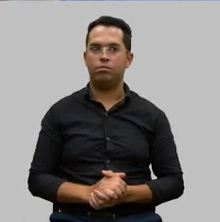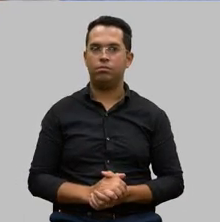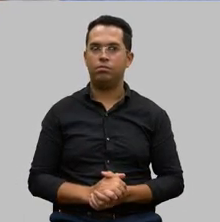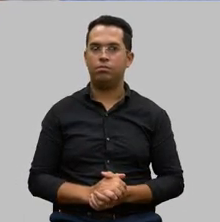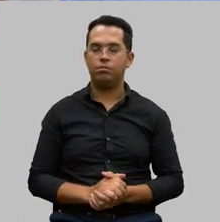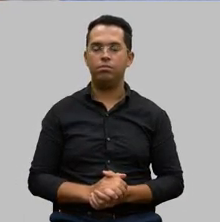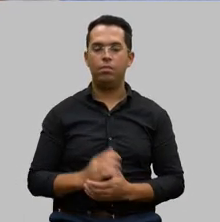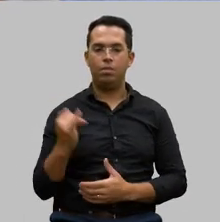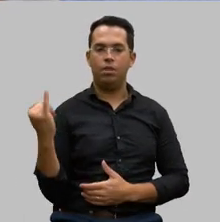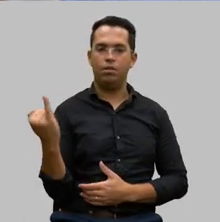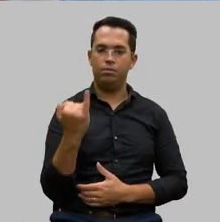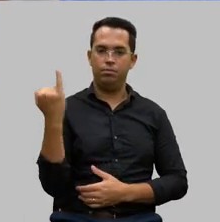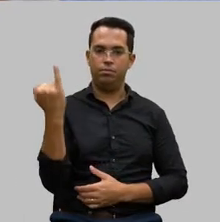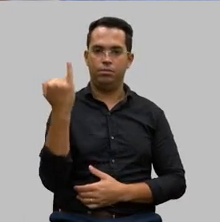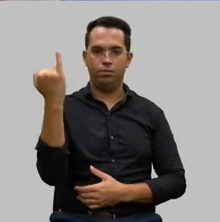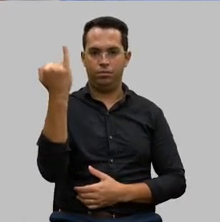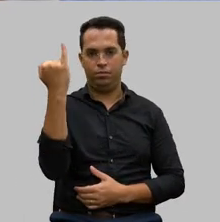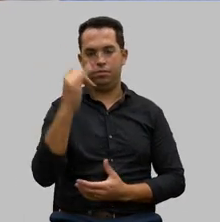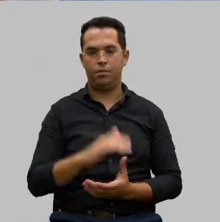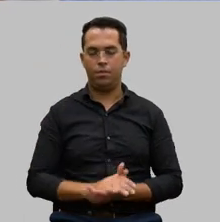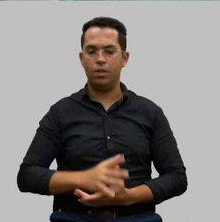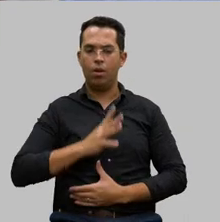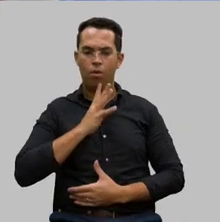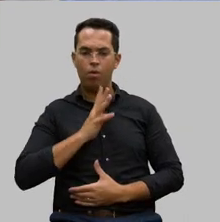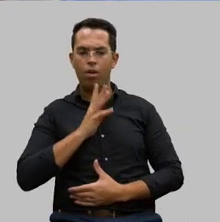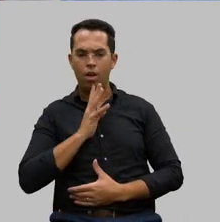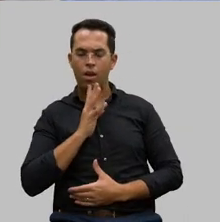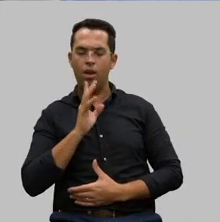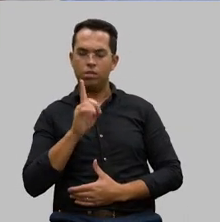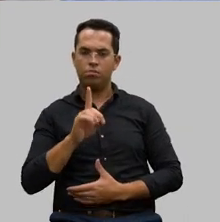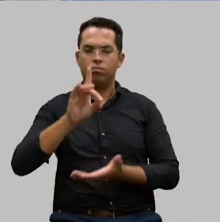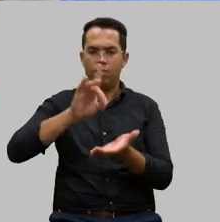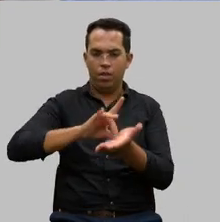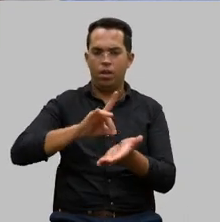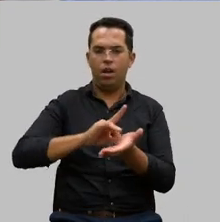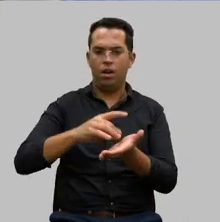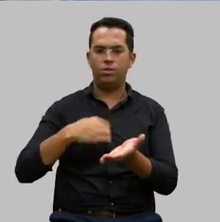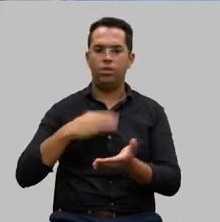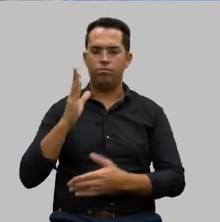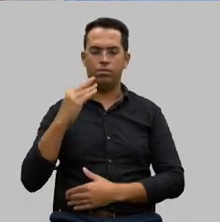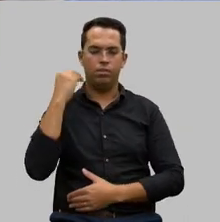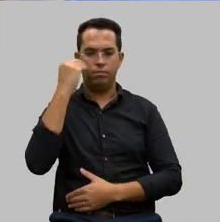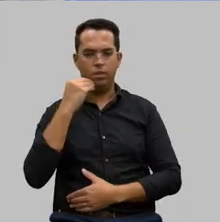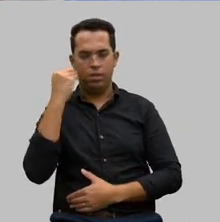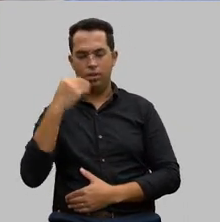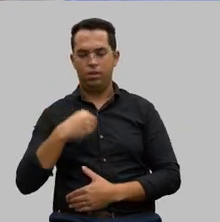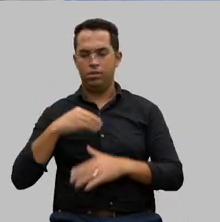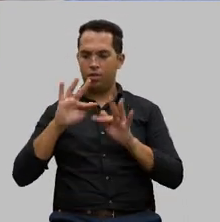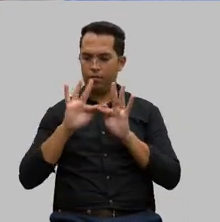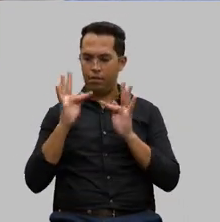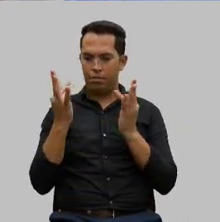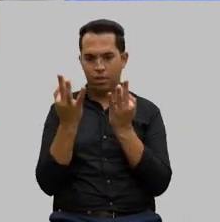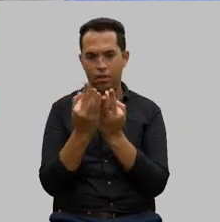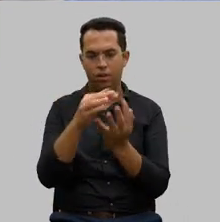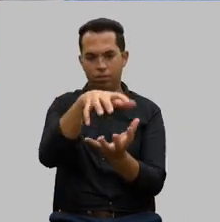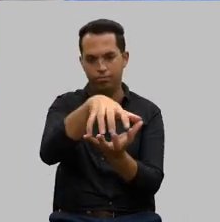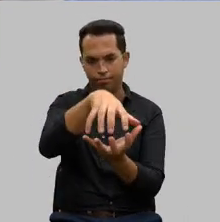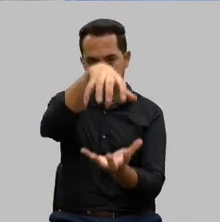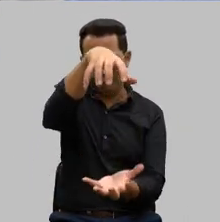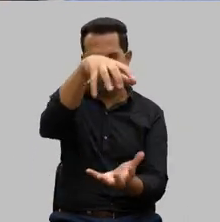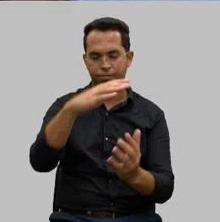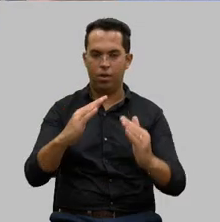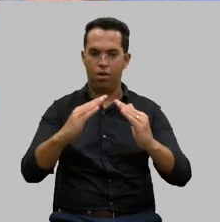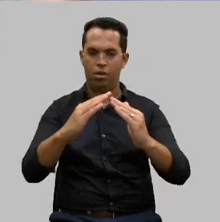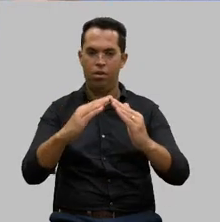que eh eu conheço uma realidade que eu vivi na minha família nas instituições nosso estado é muito amplo né E esses momentos aqui